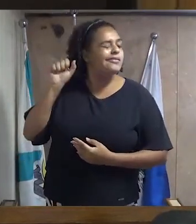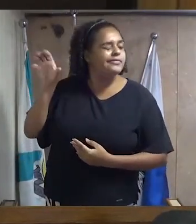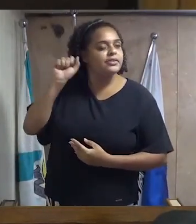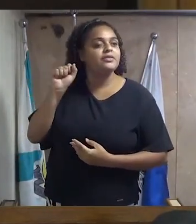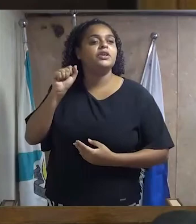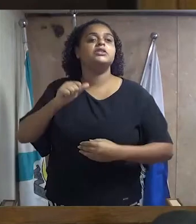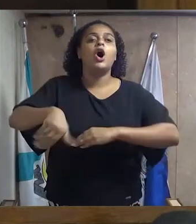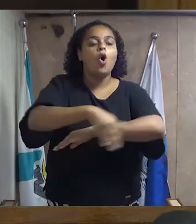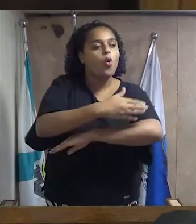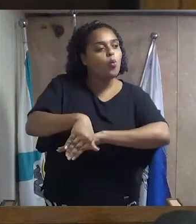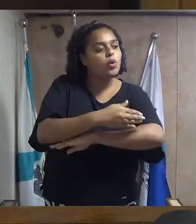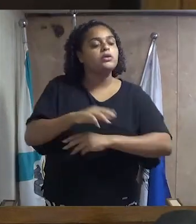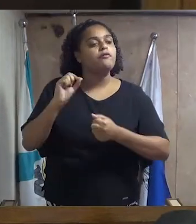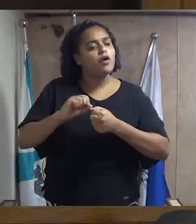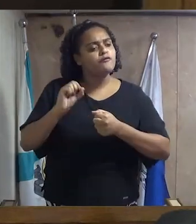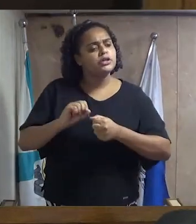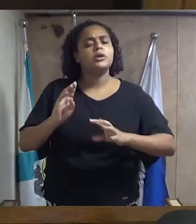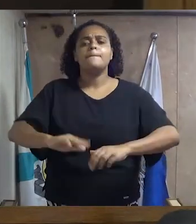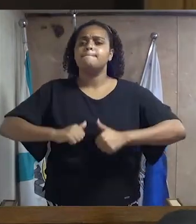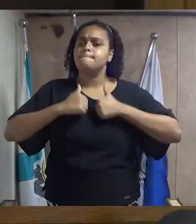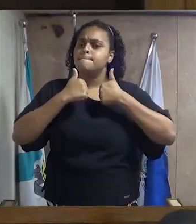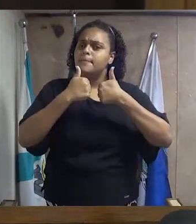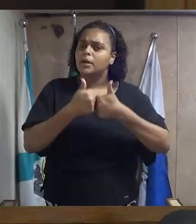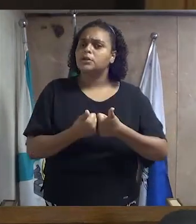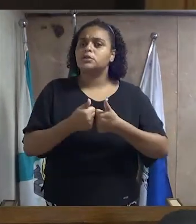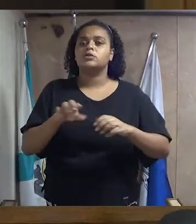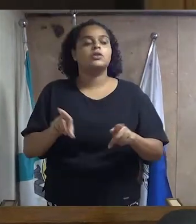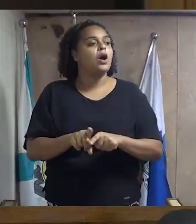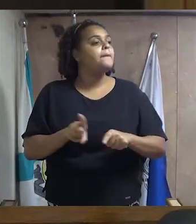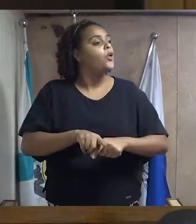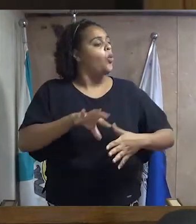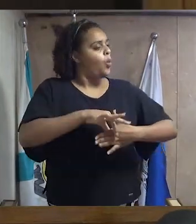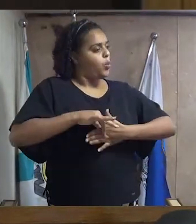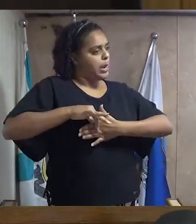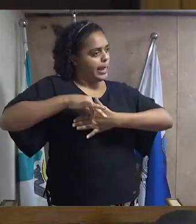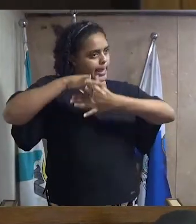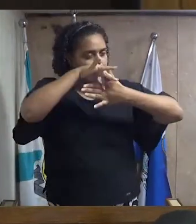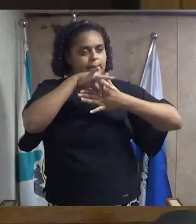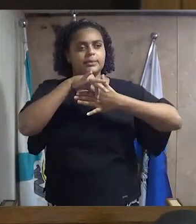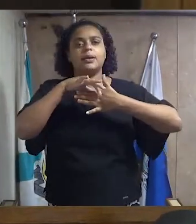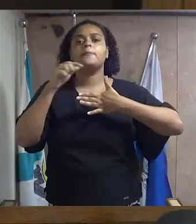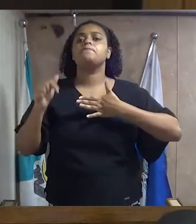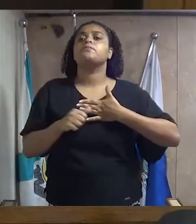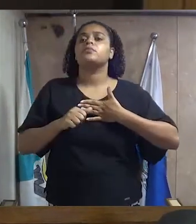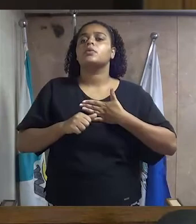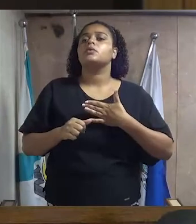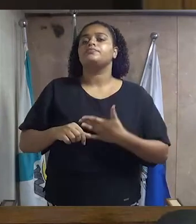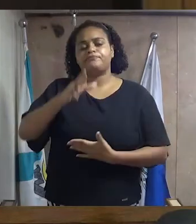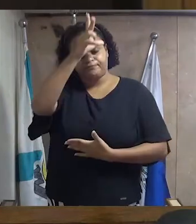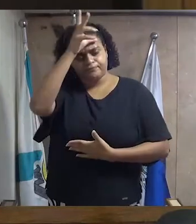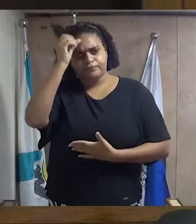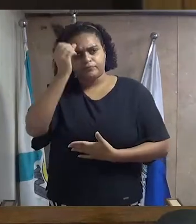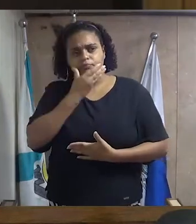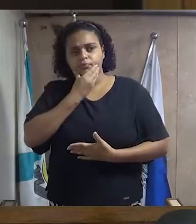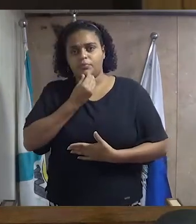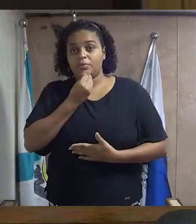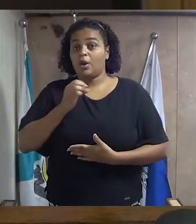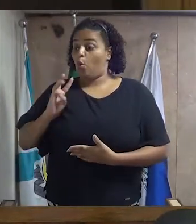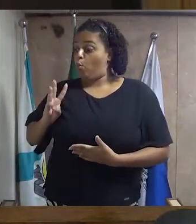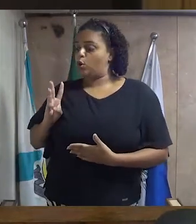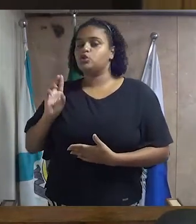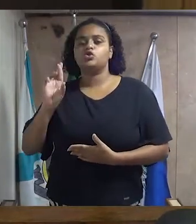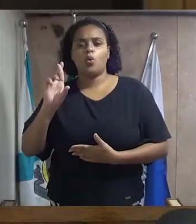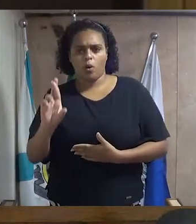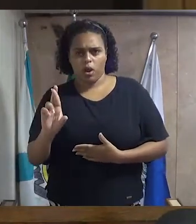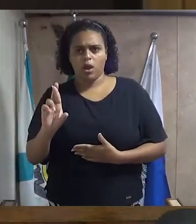certeza que nós faremos o melhor. Nós temos um grande líder à frente desse município, que é um prefeito fazedor, chamado Washington